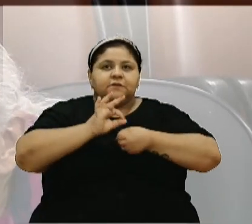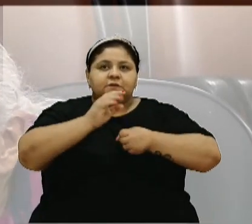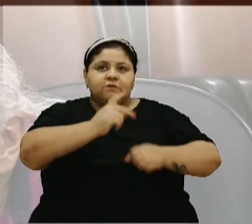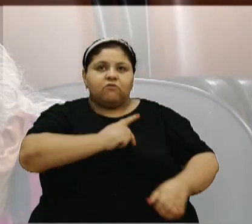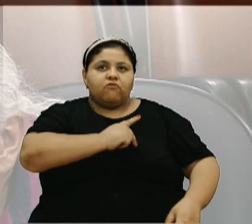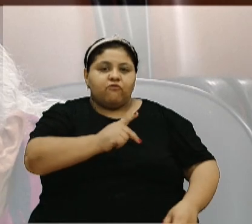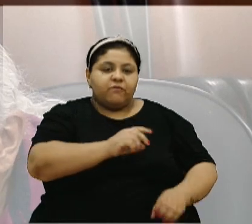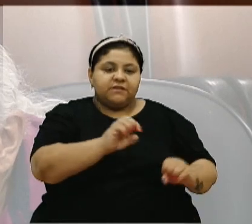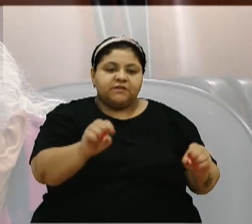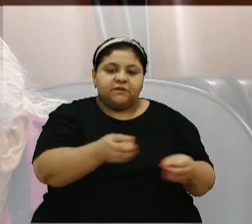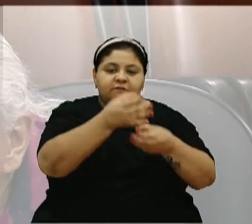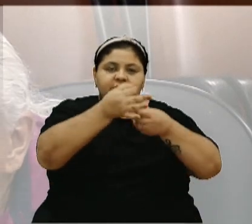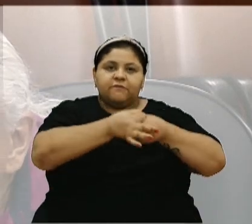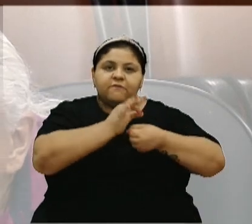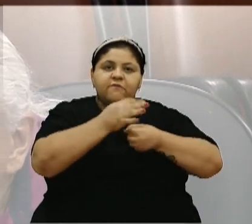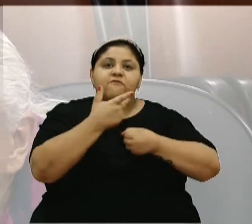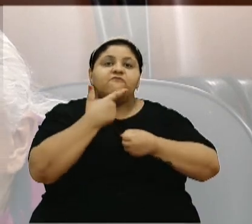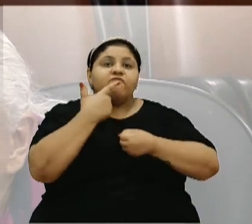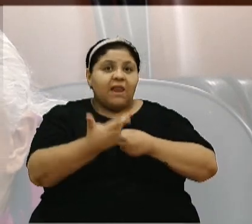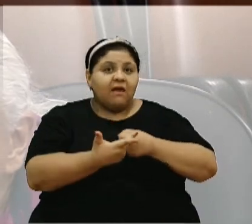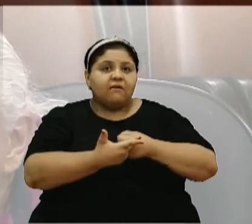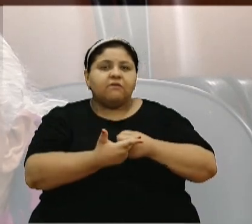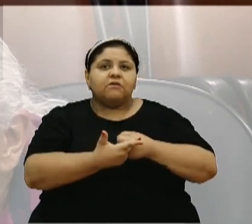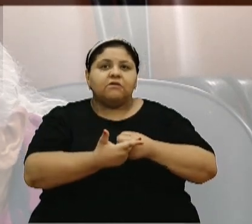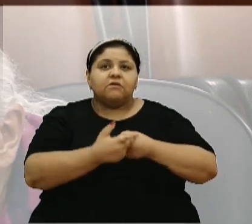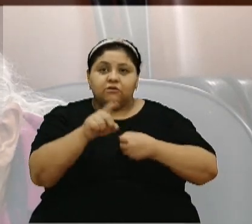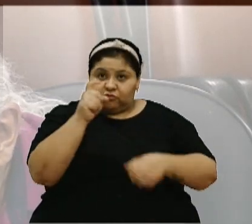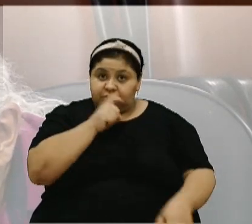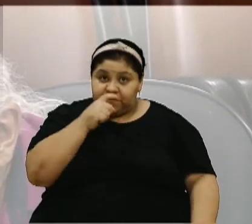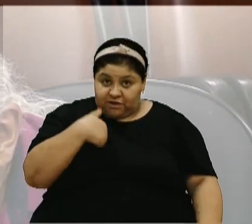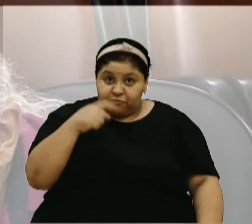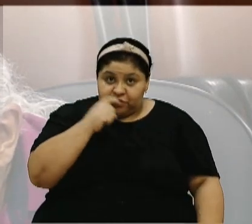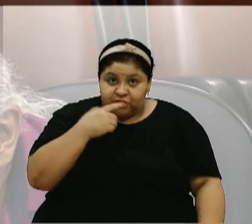da Festa da Uva falava isso. Ou estou mentindo?